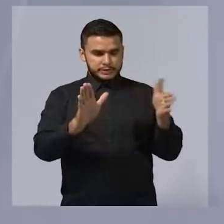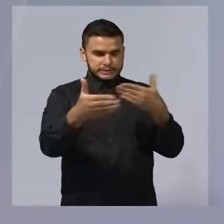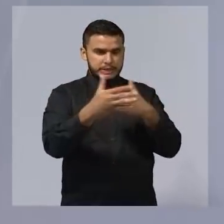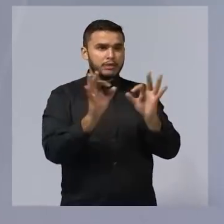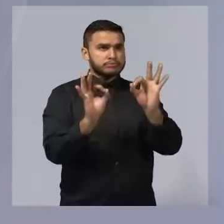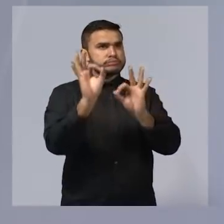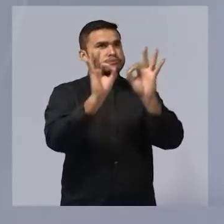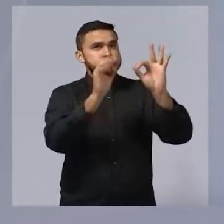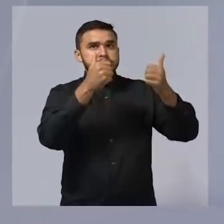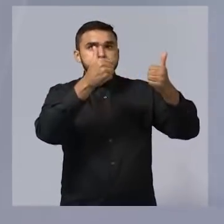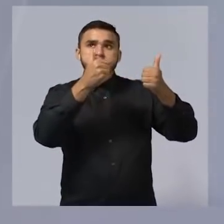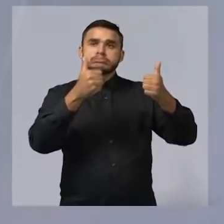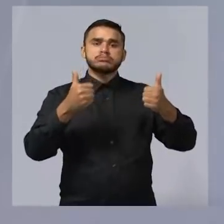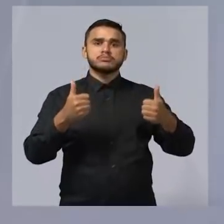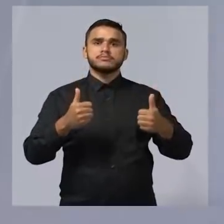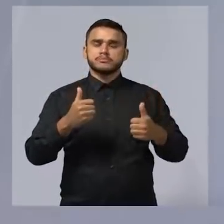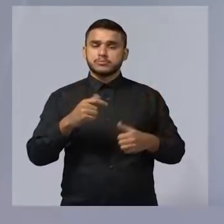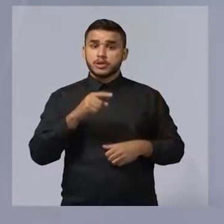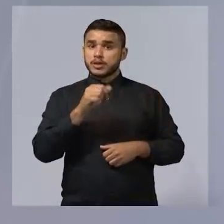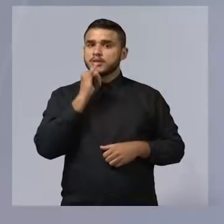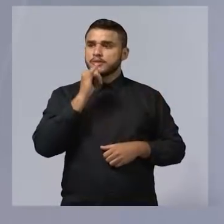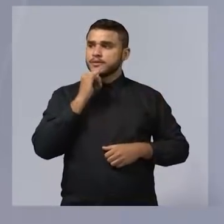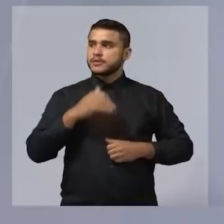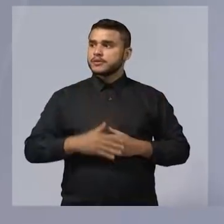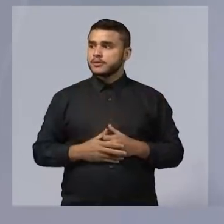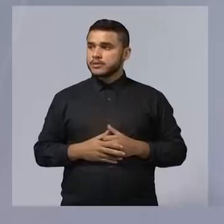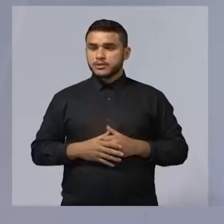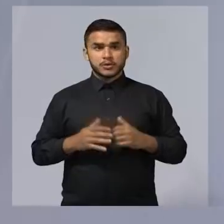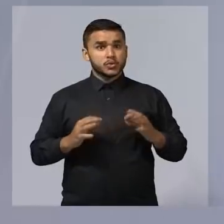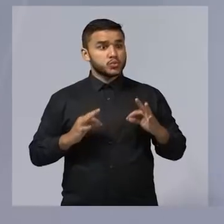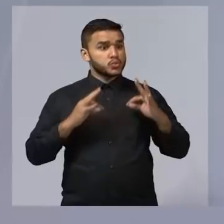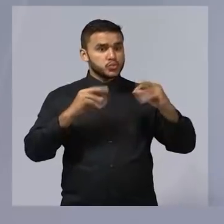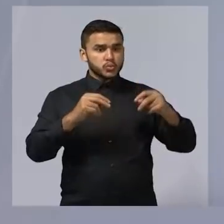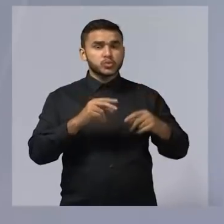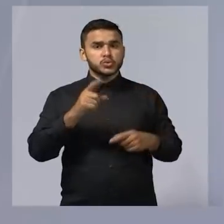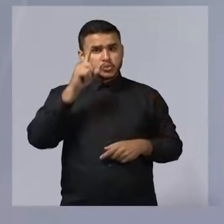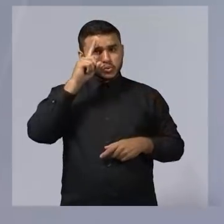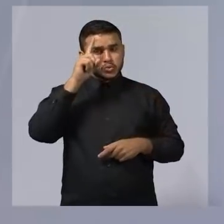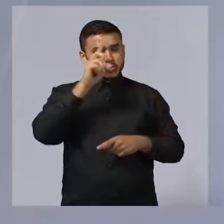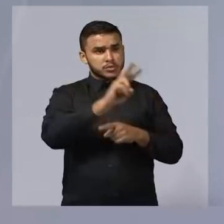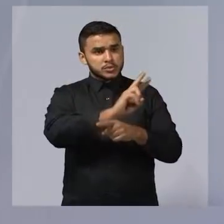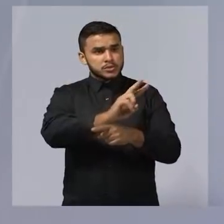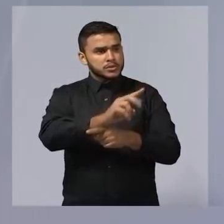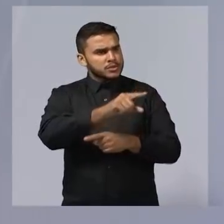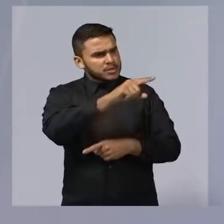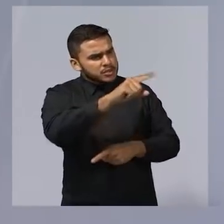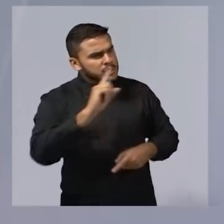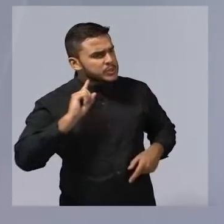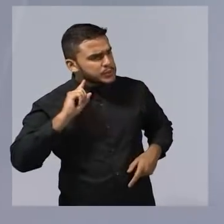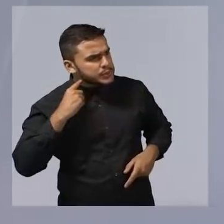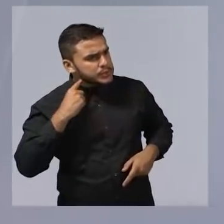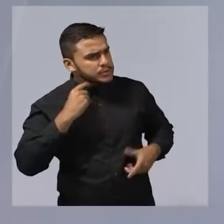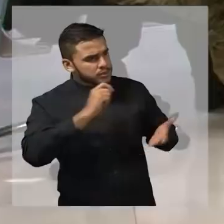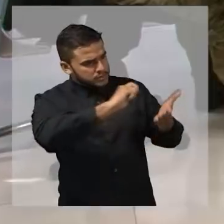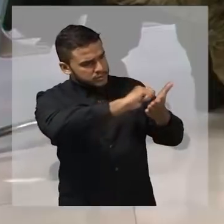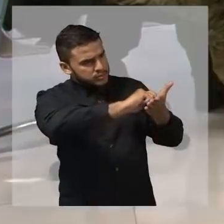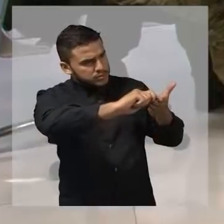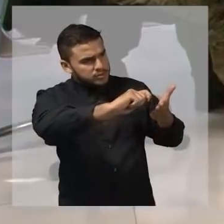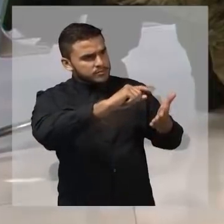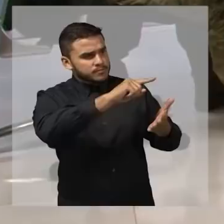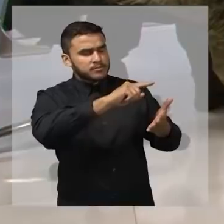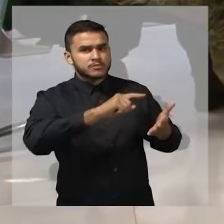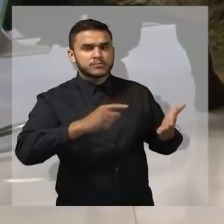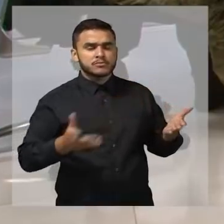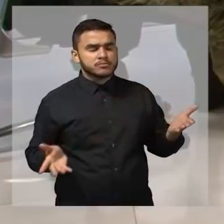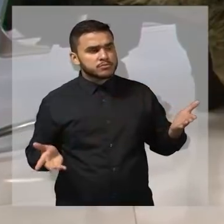Se eu venho aqui todo dia e faço uma vistoria todos os dias, quando eu vejo aquele risco ali na parede agora, ó, danificaram ali com a cadeira, foi alguém dos senhores